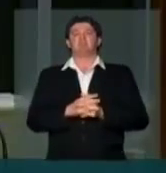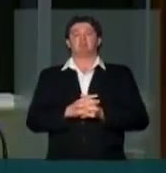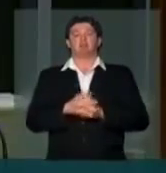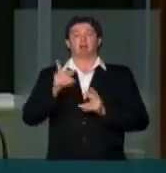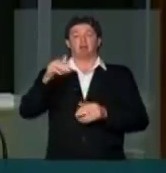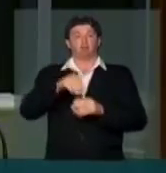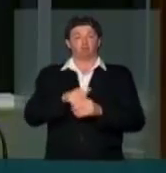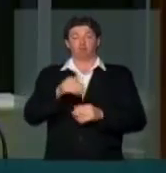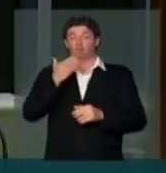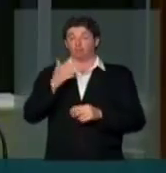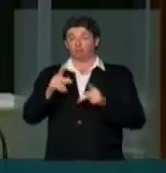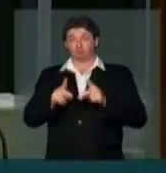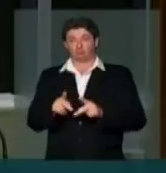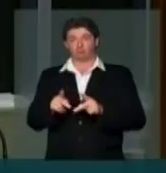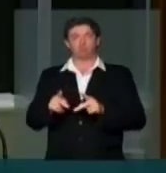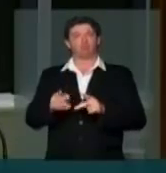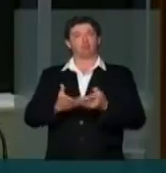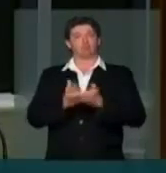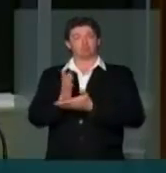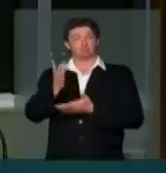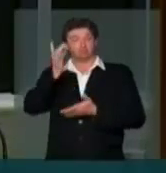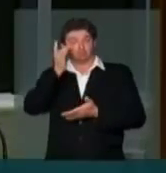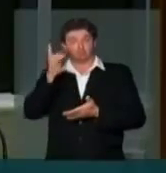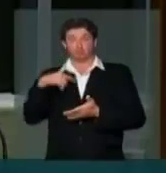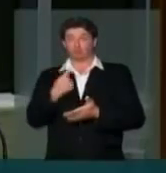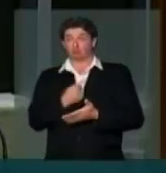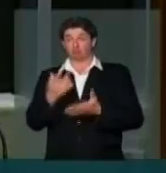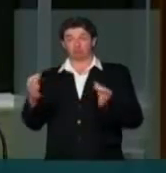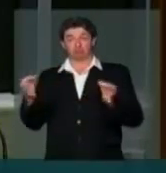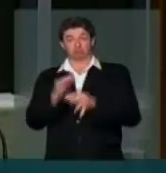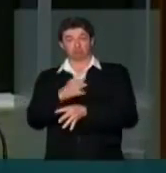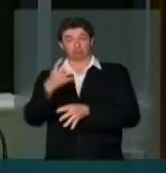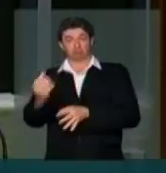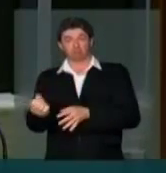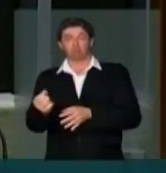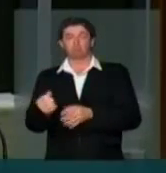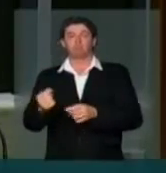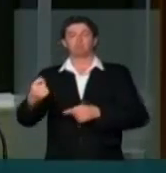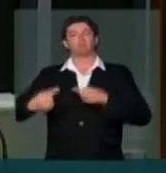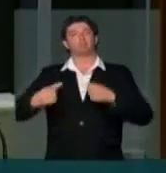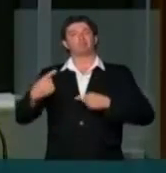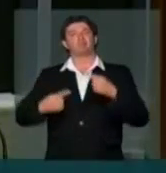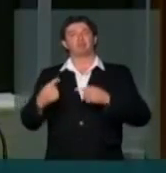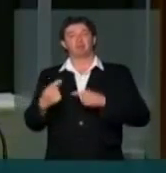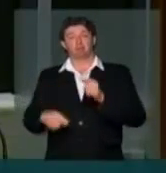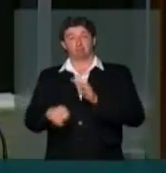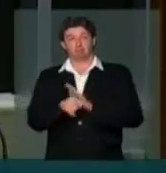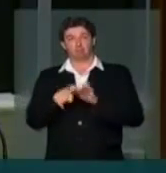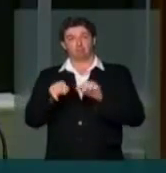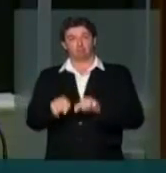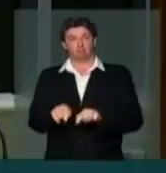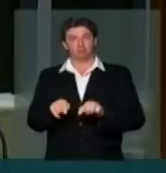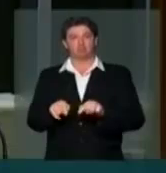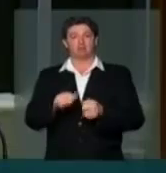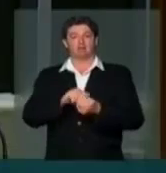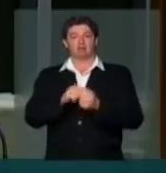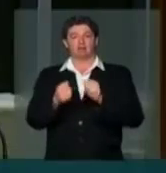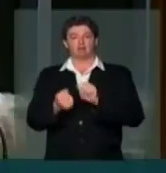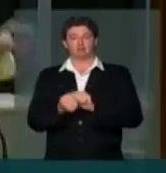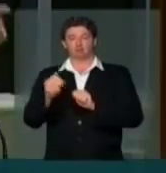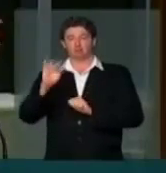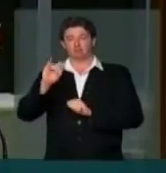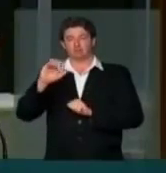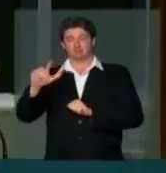voto popular, a presidente Dilma. Que nós concluiremos o debate sobre esta travessia de ajuste